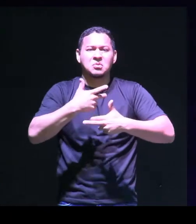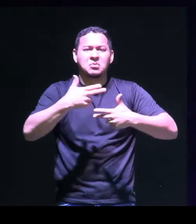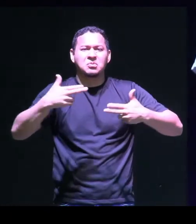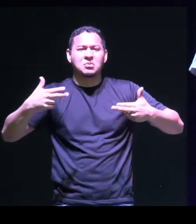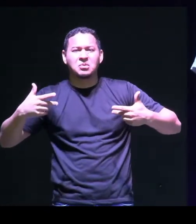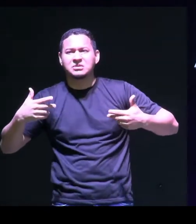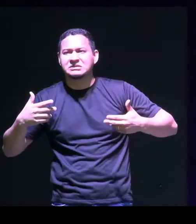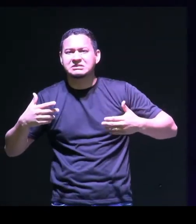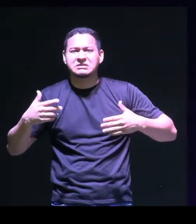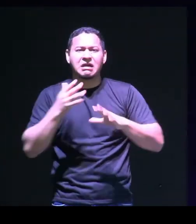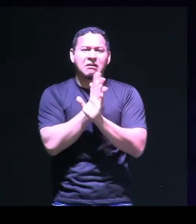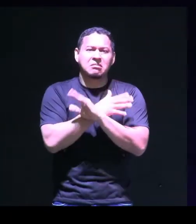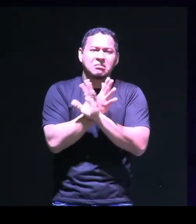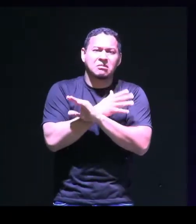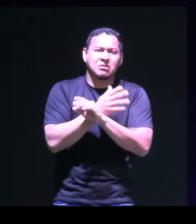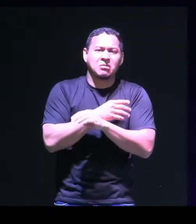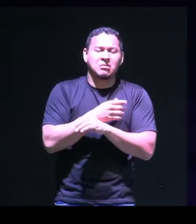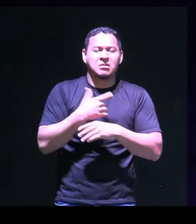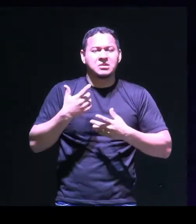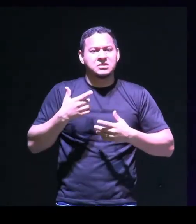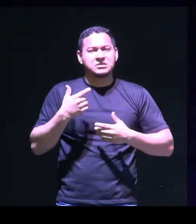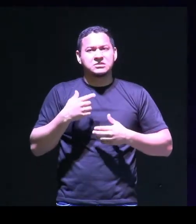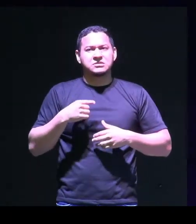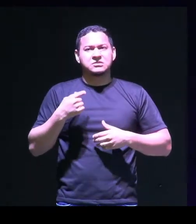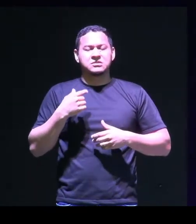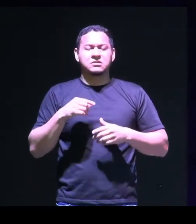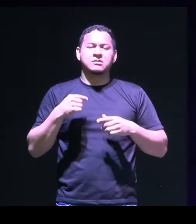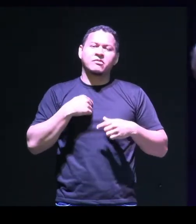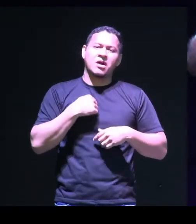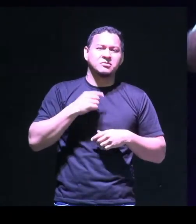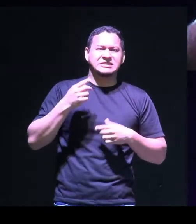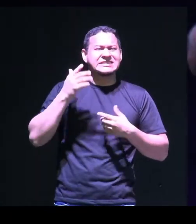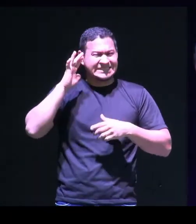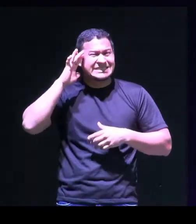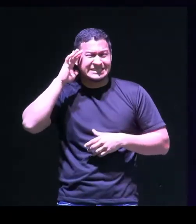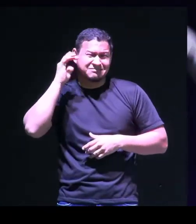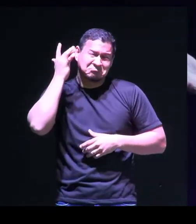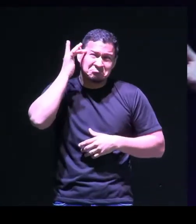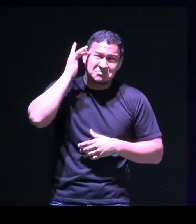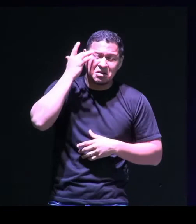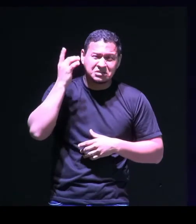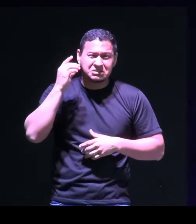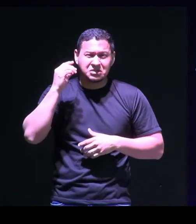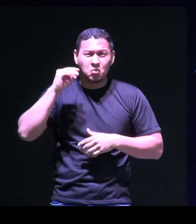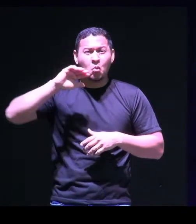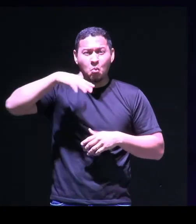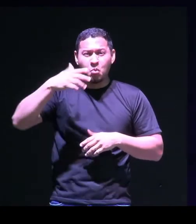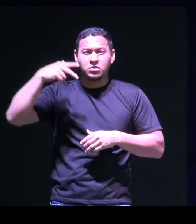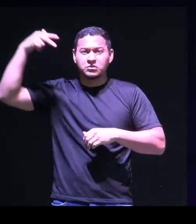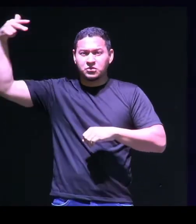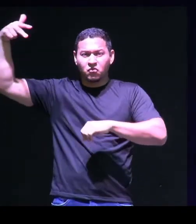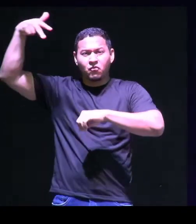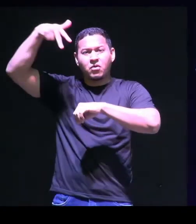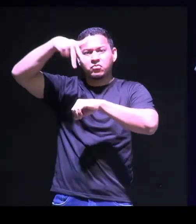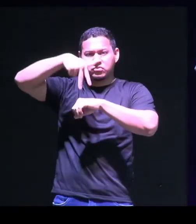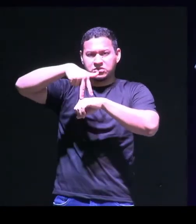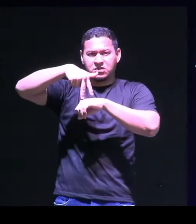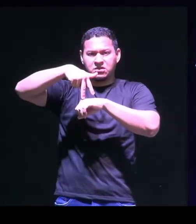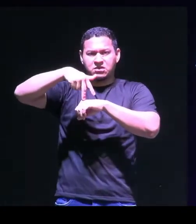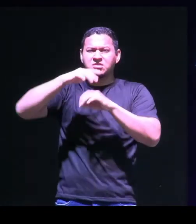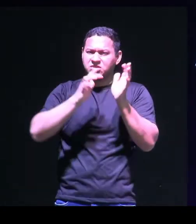está voltando, e será que nós vamos chegar diante dele envergonhado por não termos feito quase nada daquilo que ele mandou a gente